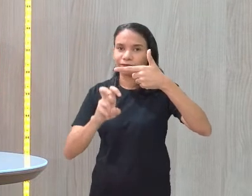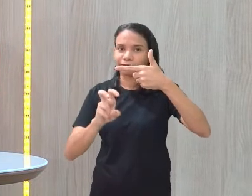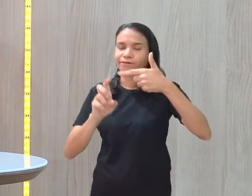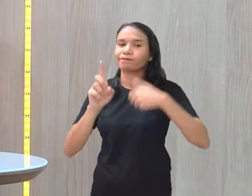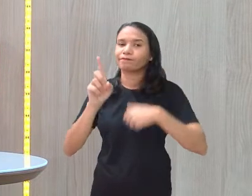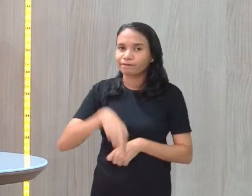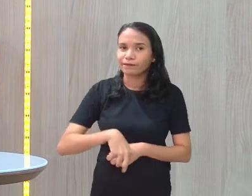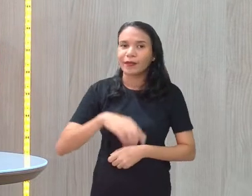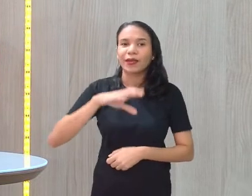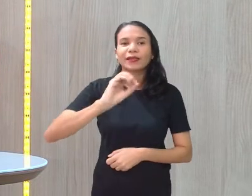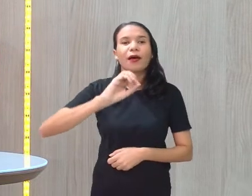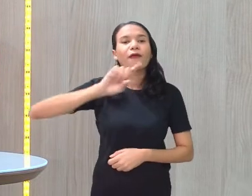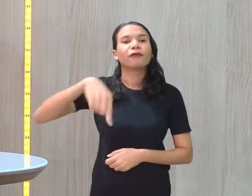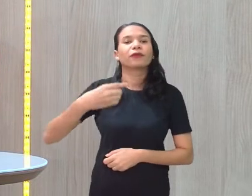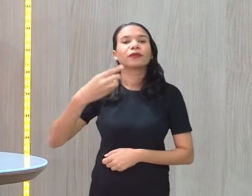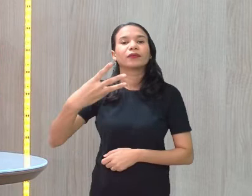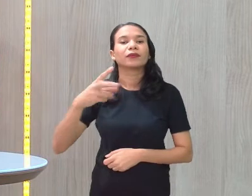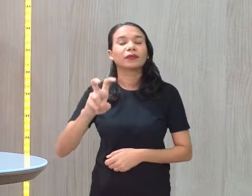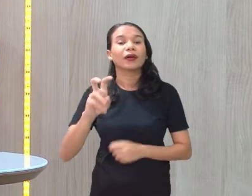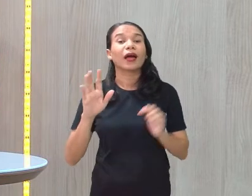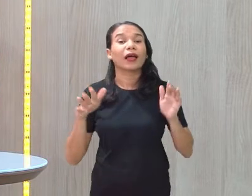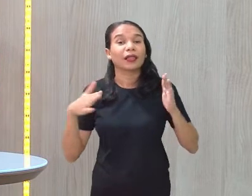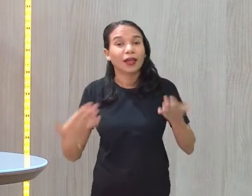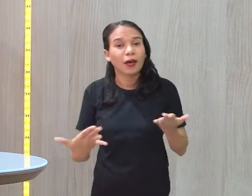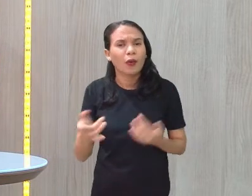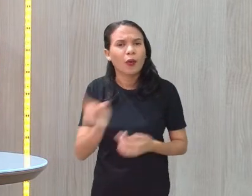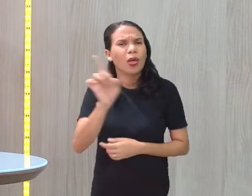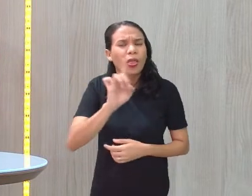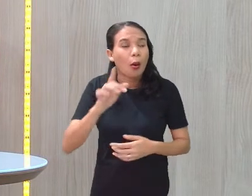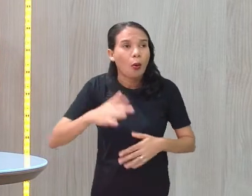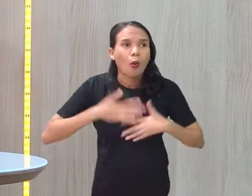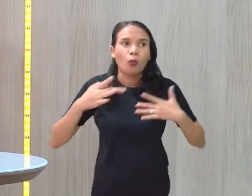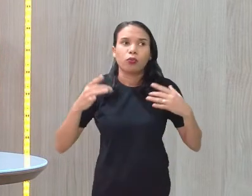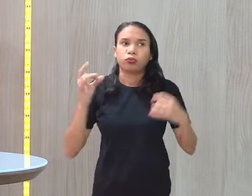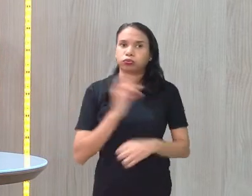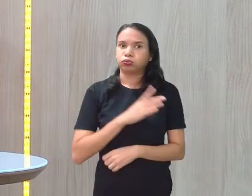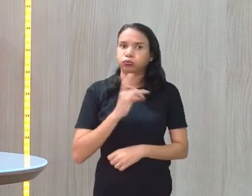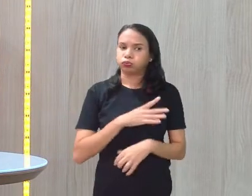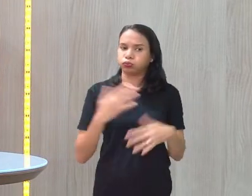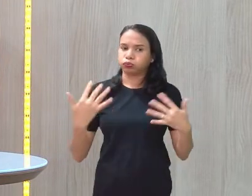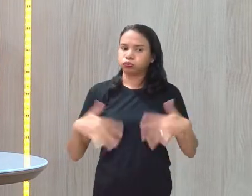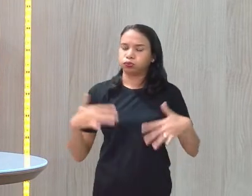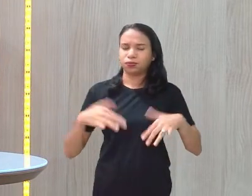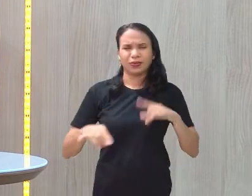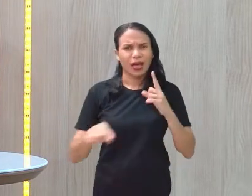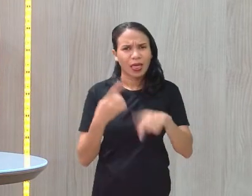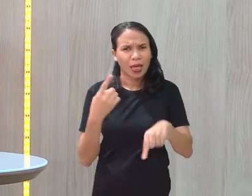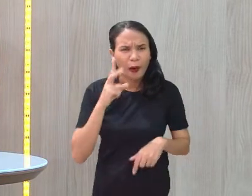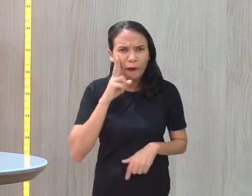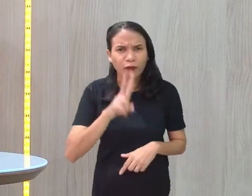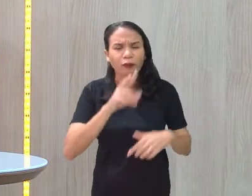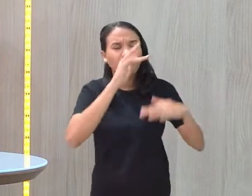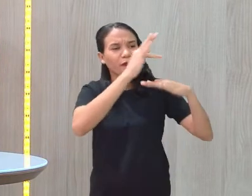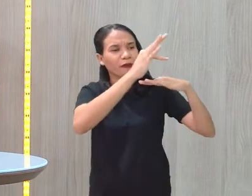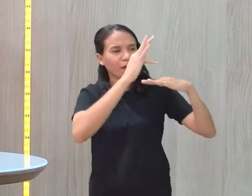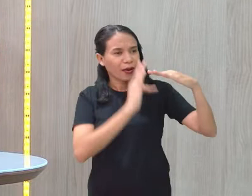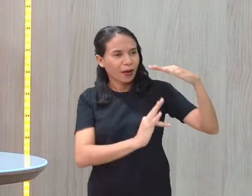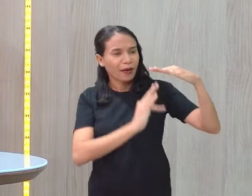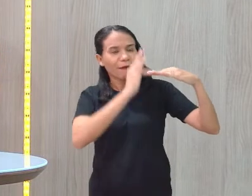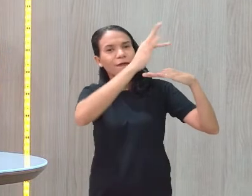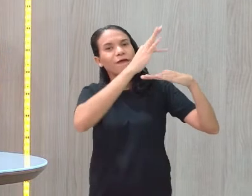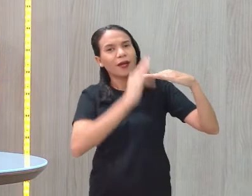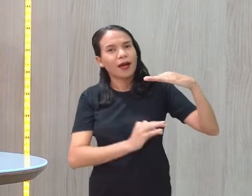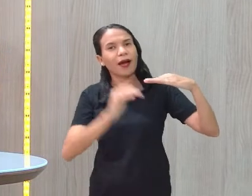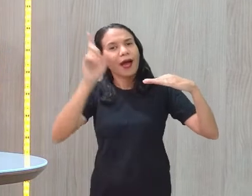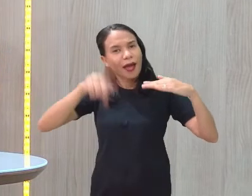isso? 0,35. Então, não se assustem quando vocês verem fração, porque fração